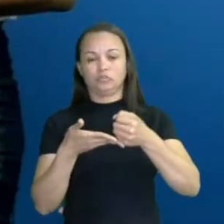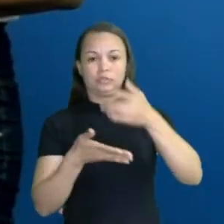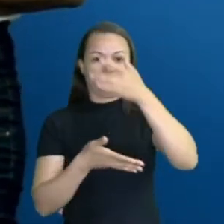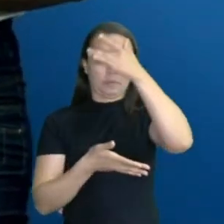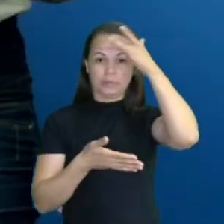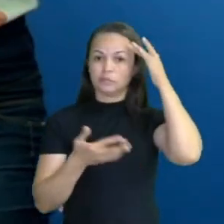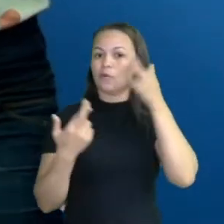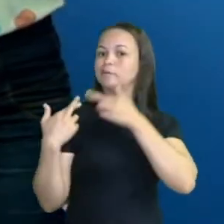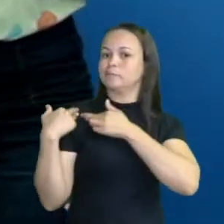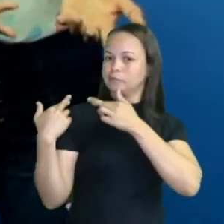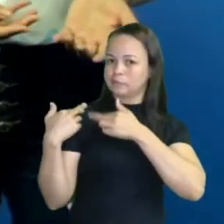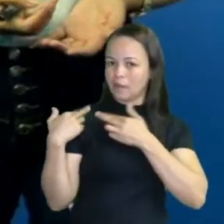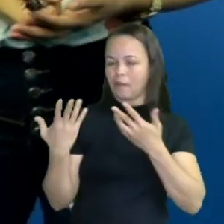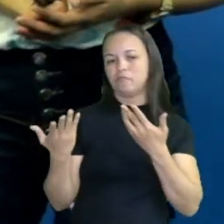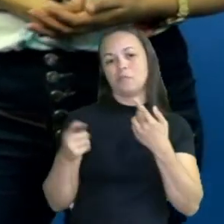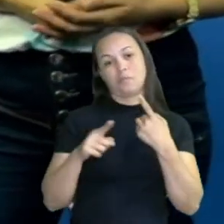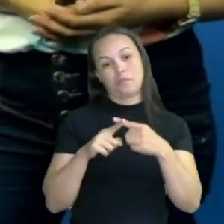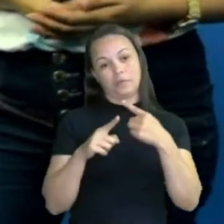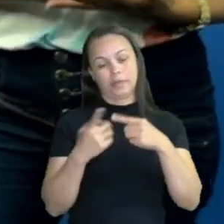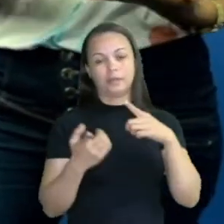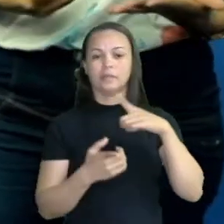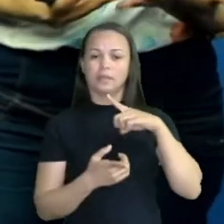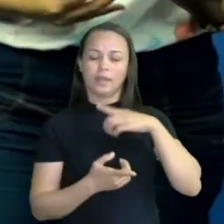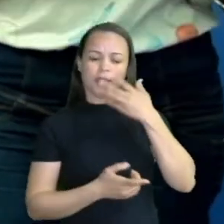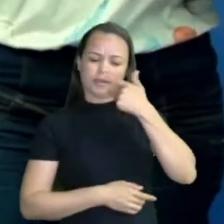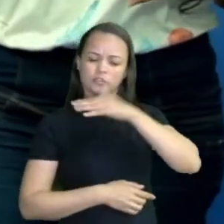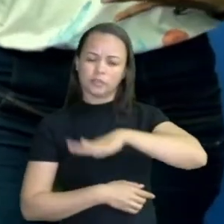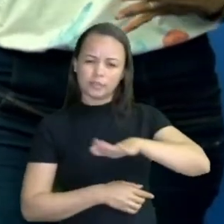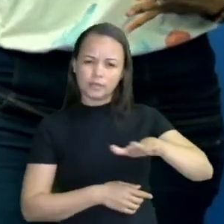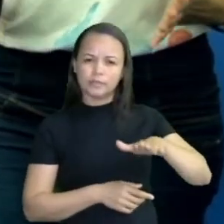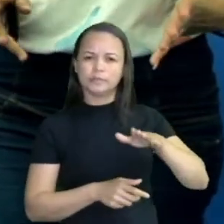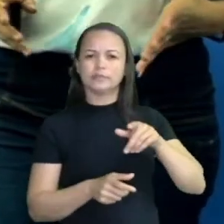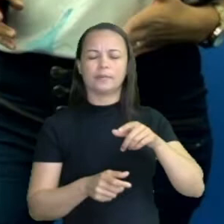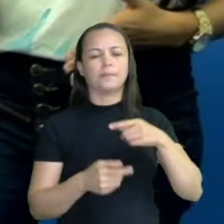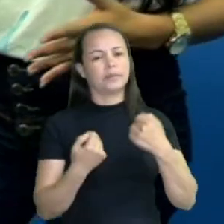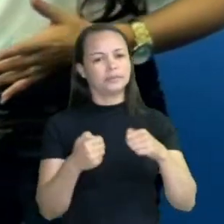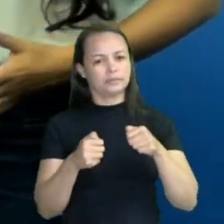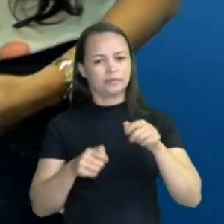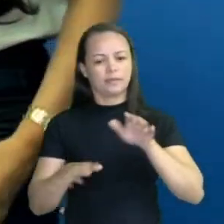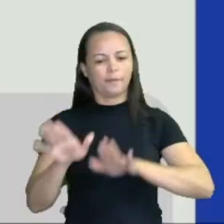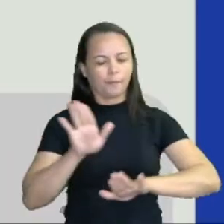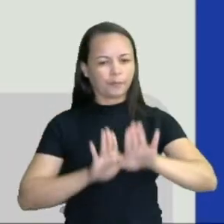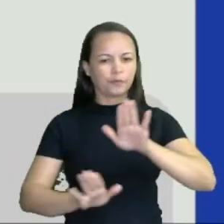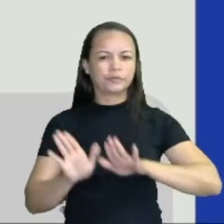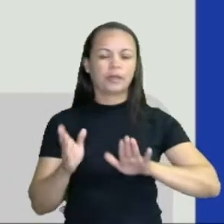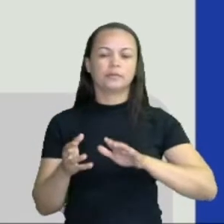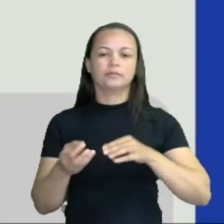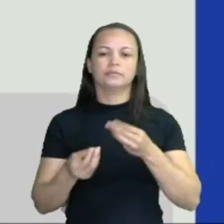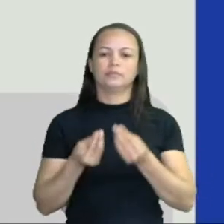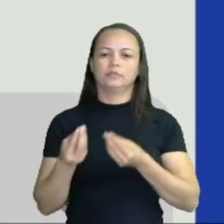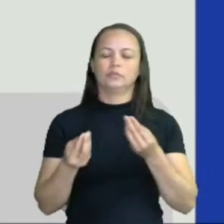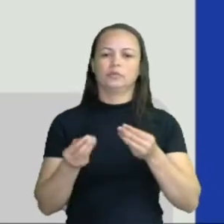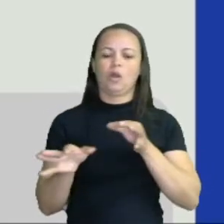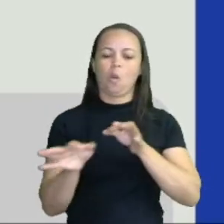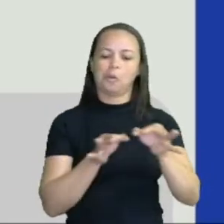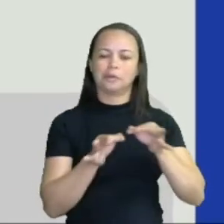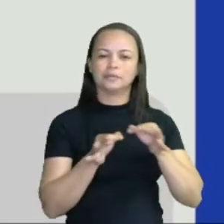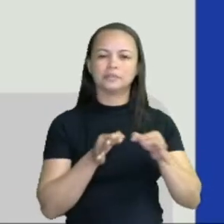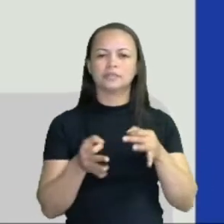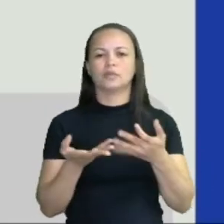adulto, porque se tiver crianças assistindo também, a gente sabe que vocês têm que ter cuidado aí com o manuseio